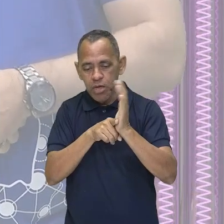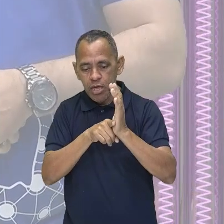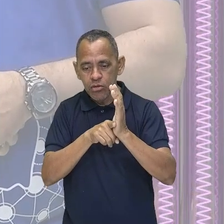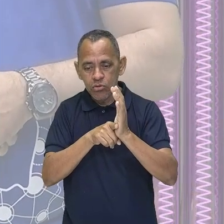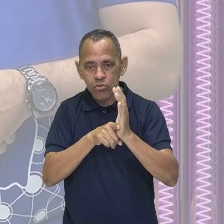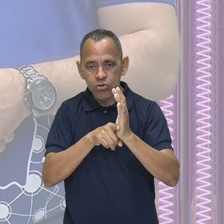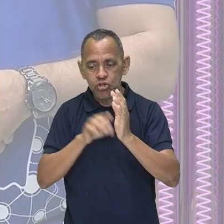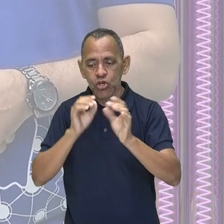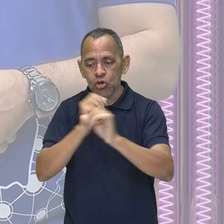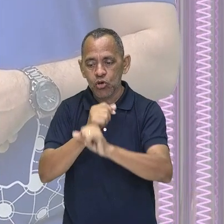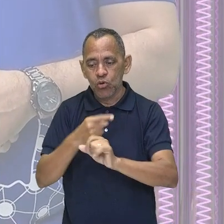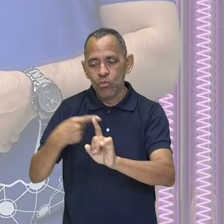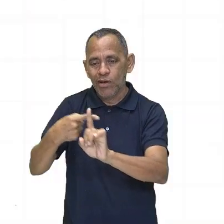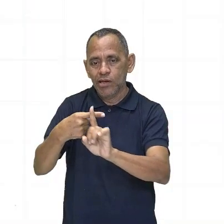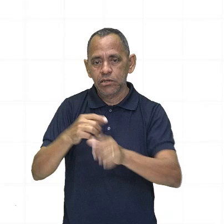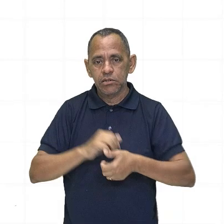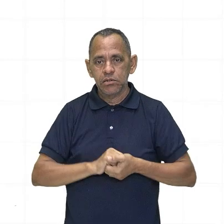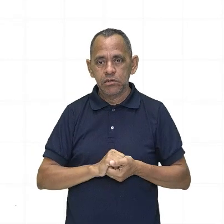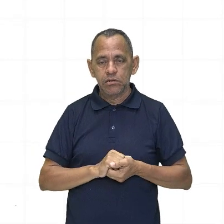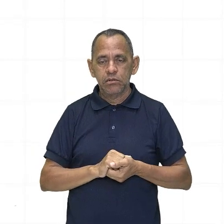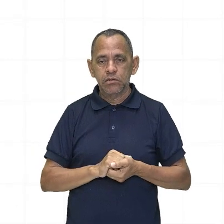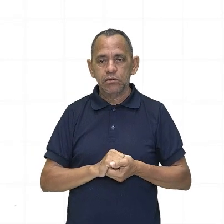seguindo.